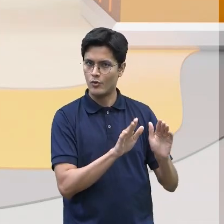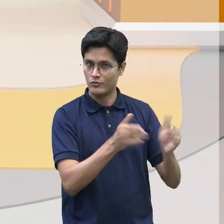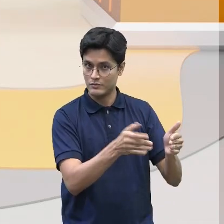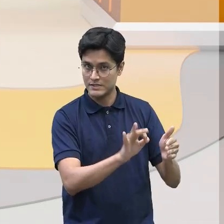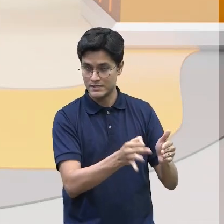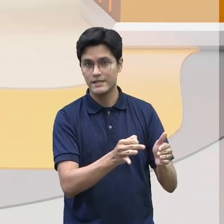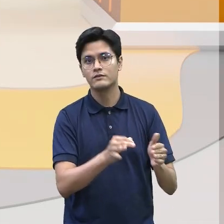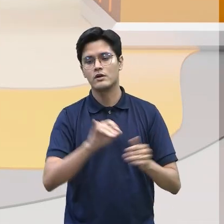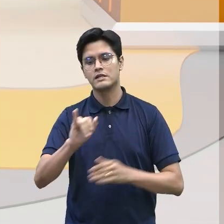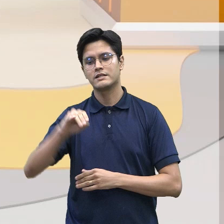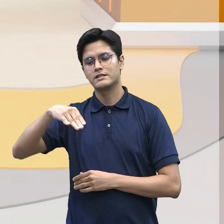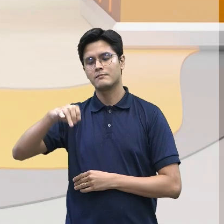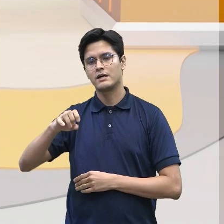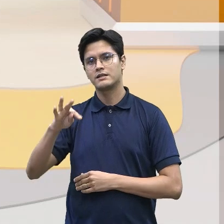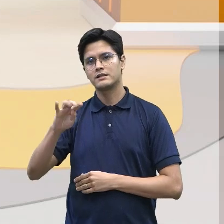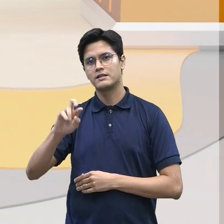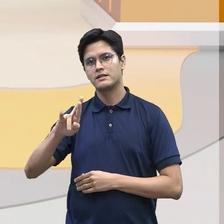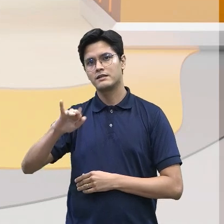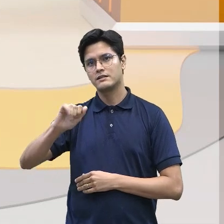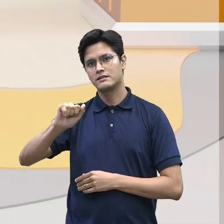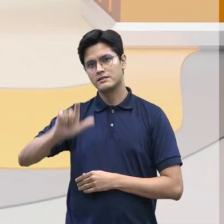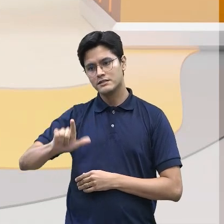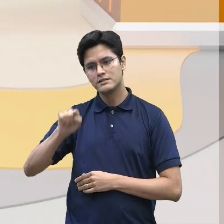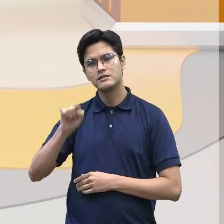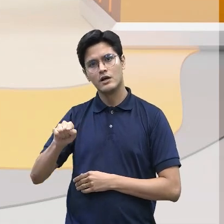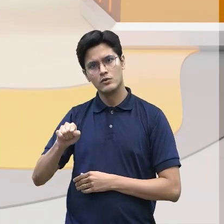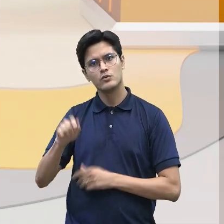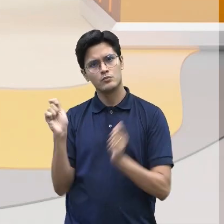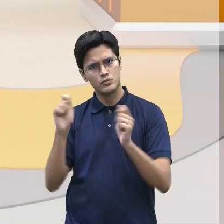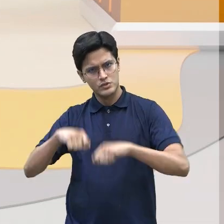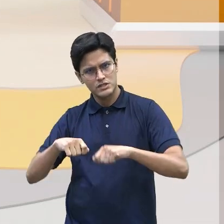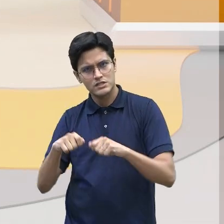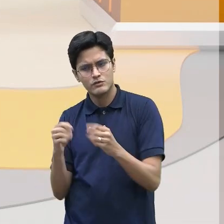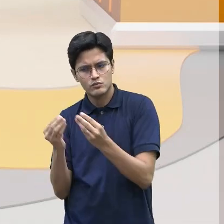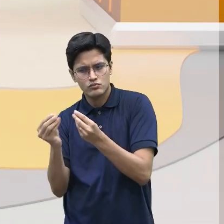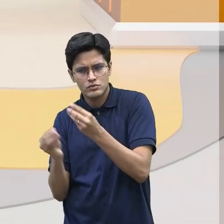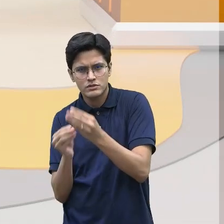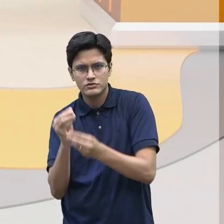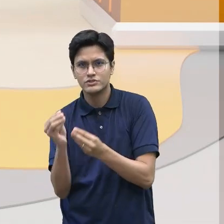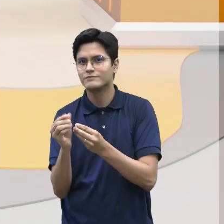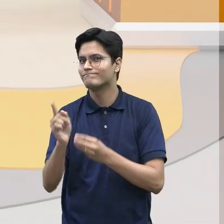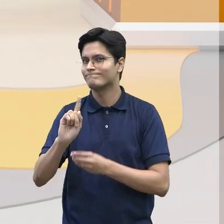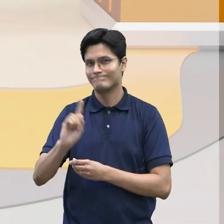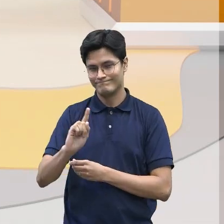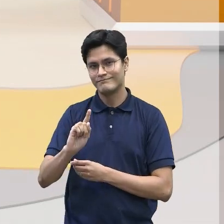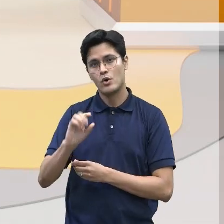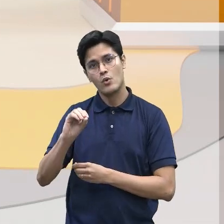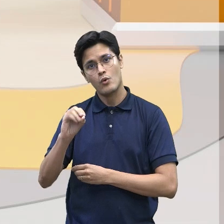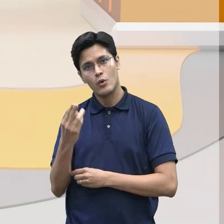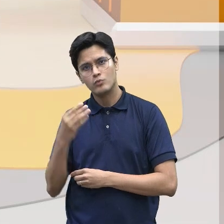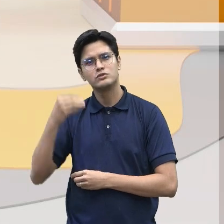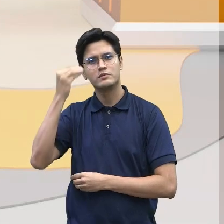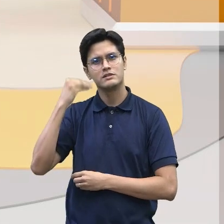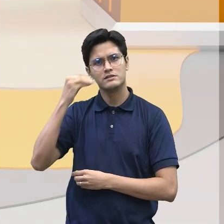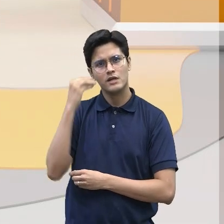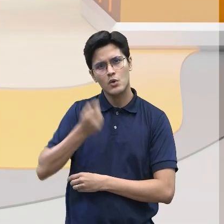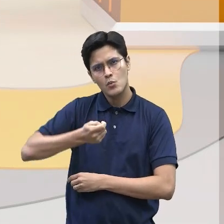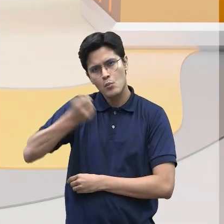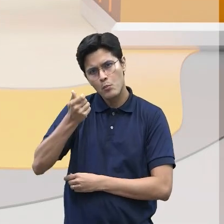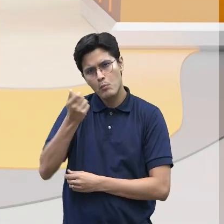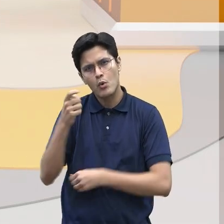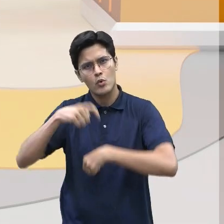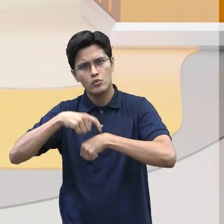ser palpados ou experienciados por um curto espaço de tempo. A expressão diz respeito